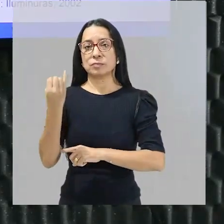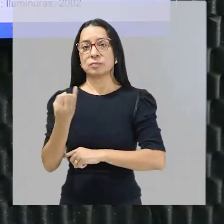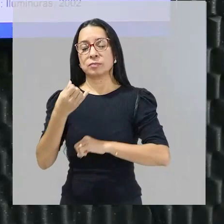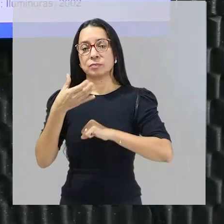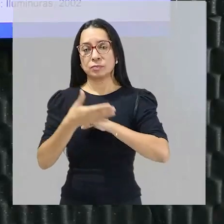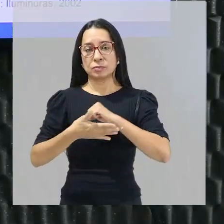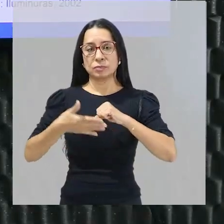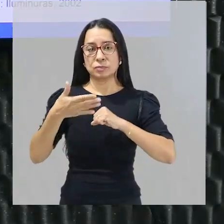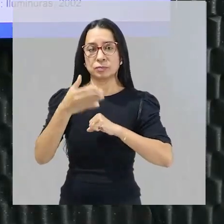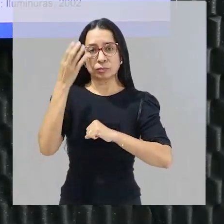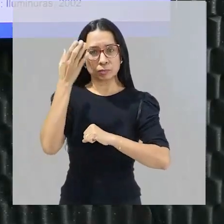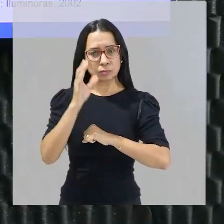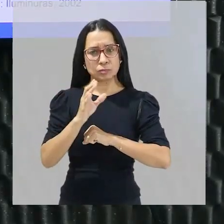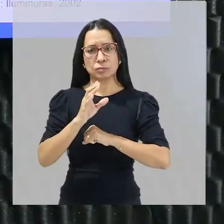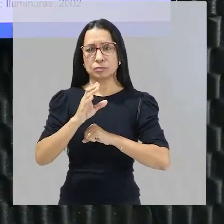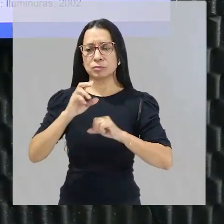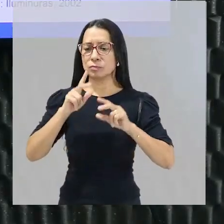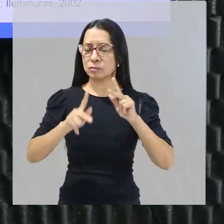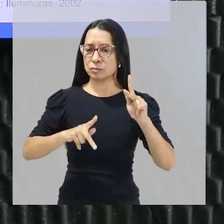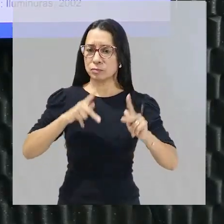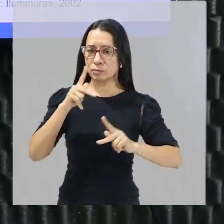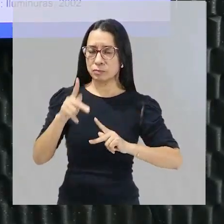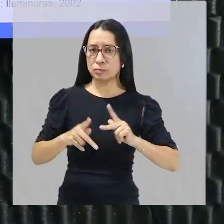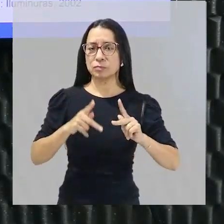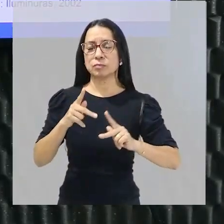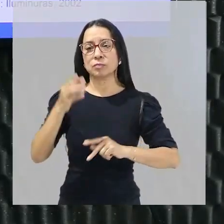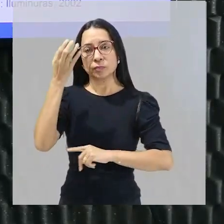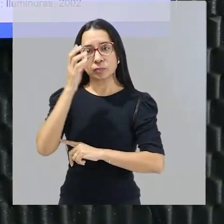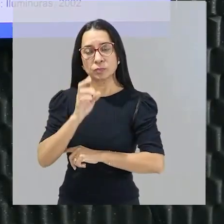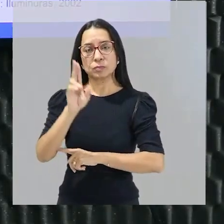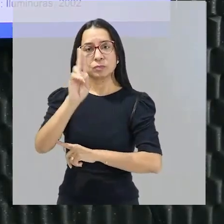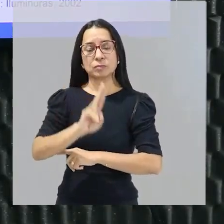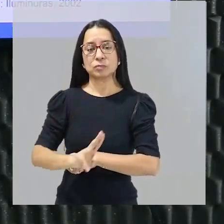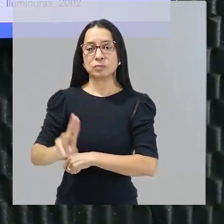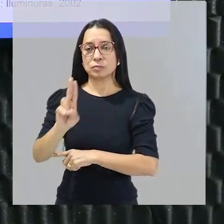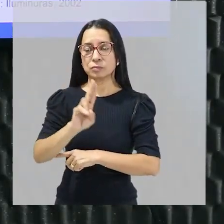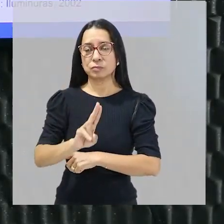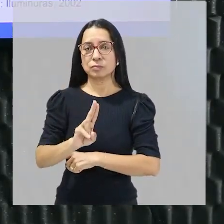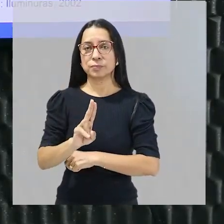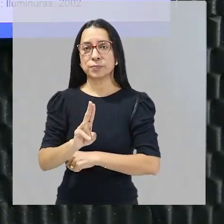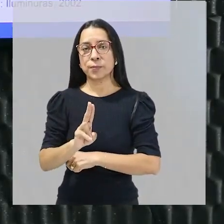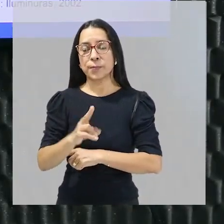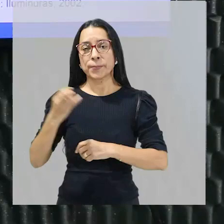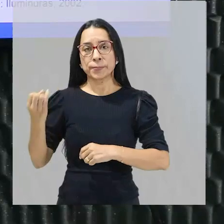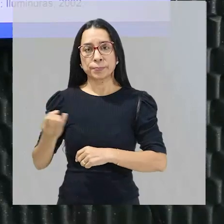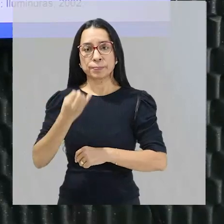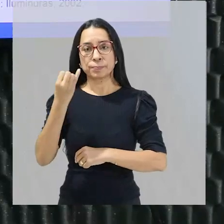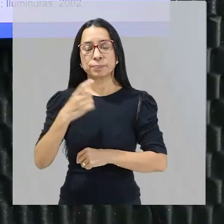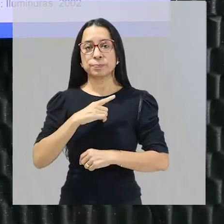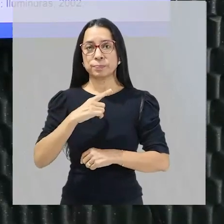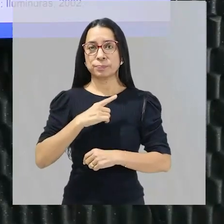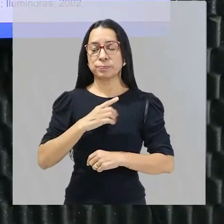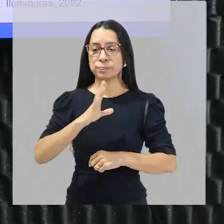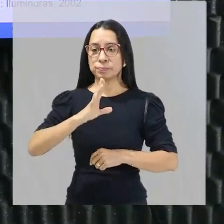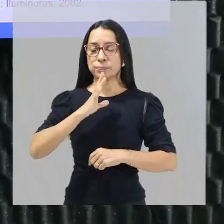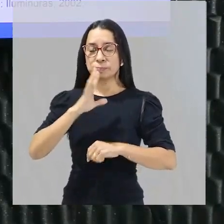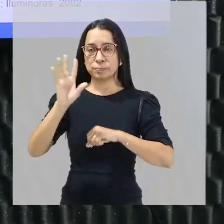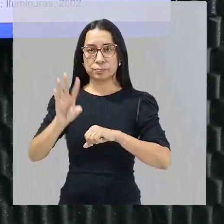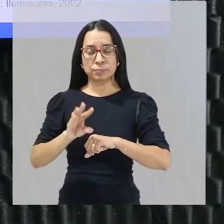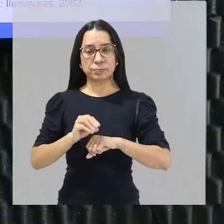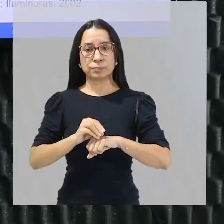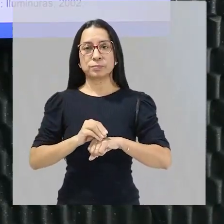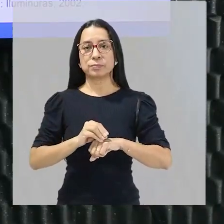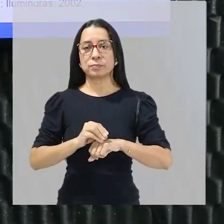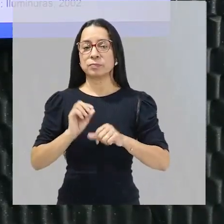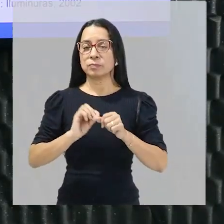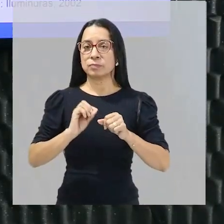consumo, que é importante nós termos essa certa cadência, esse conhecimento e também, claro, fazer